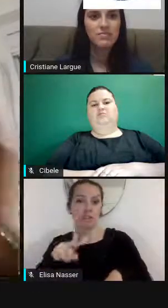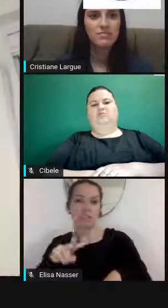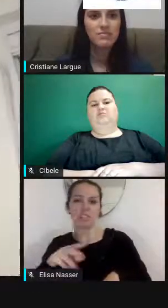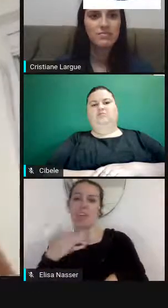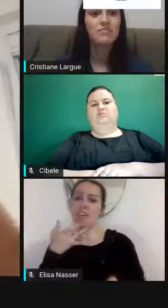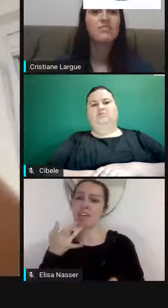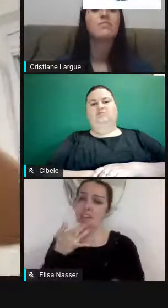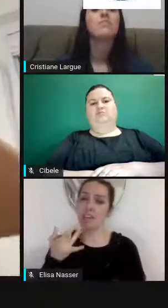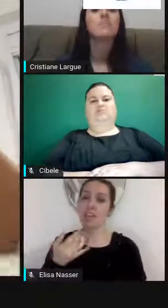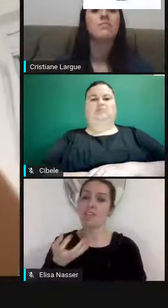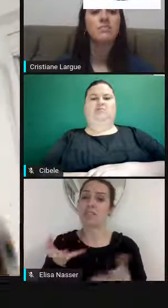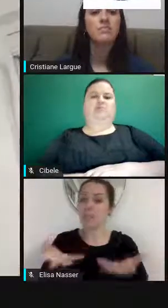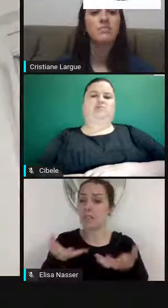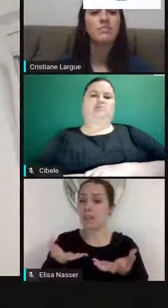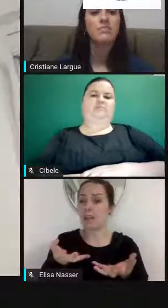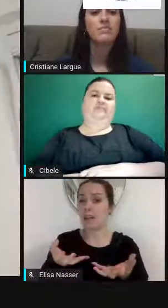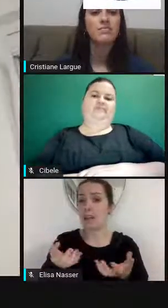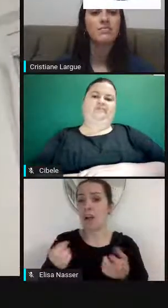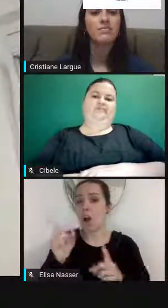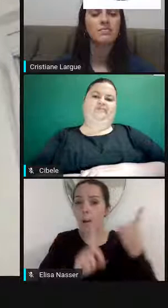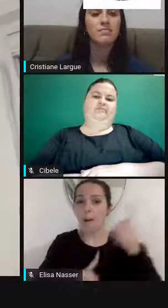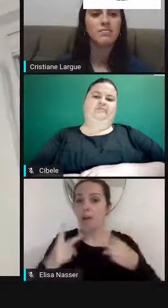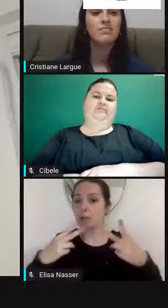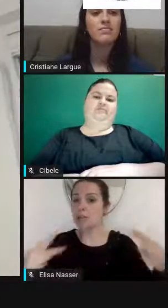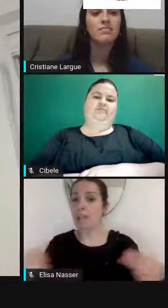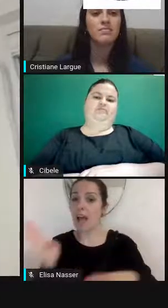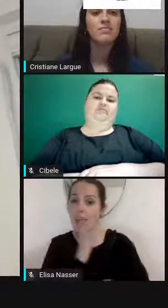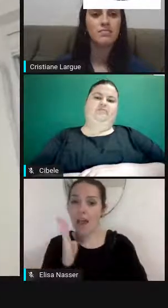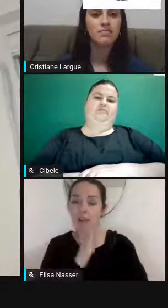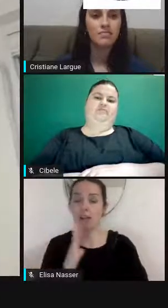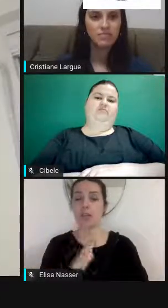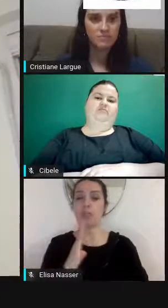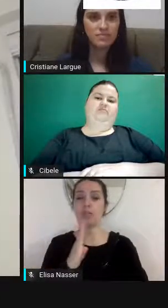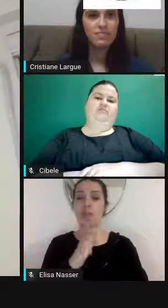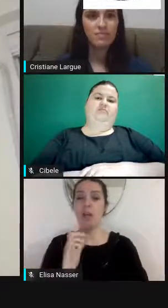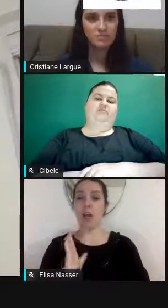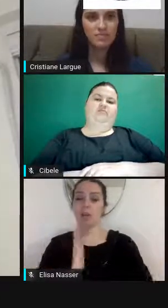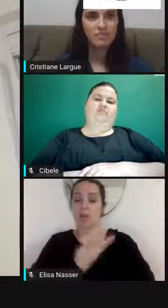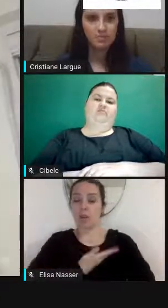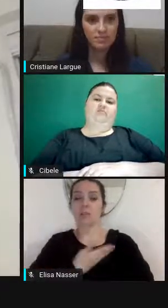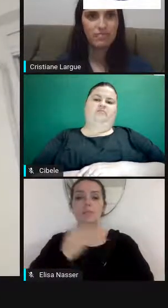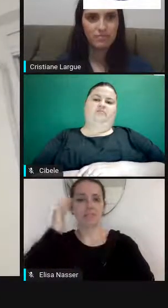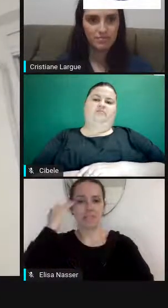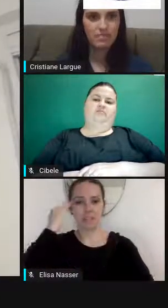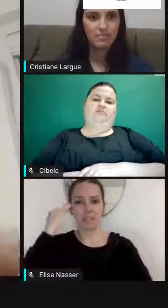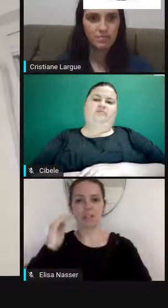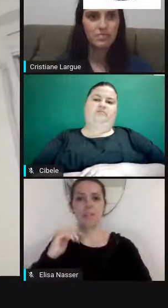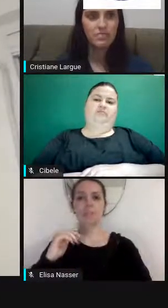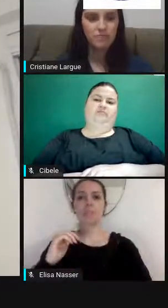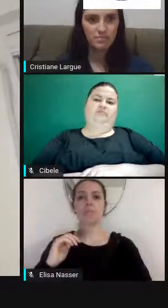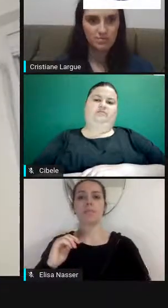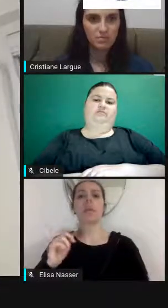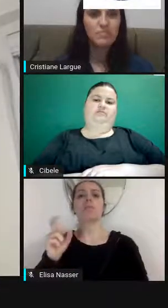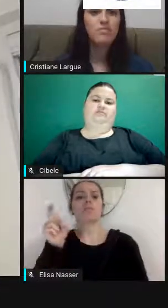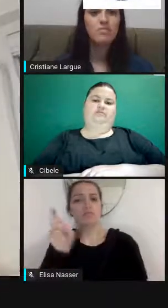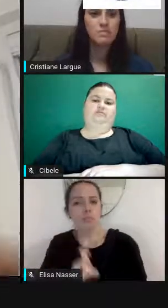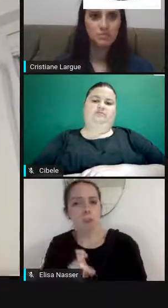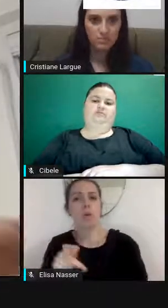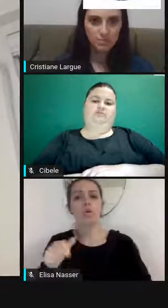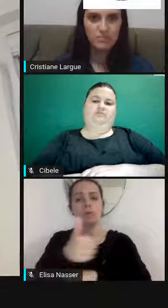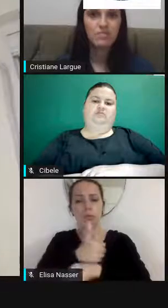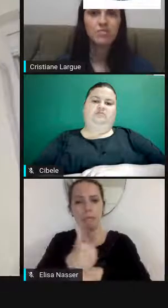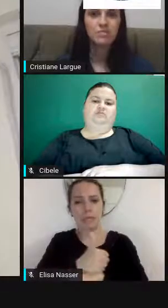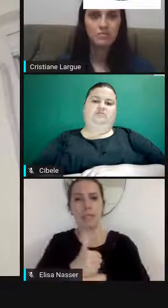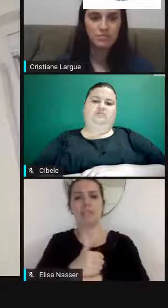eu queria uma coisa mais rápida né mas assim a gente tem que ter essa esse entendimento de que nós somos um profissional somos profissionais e a